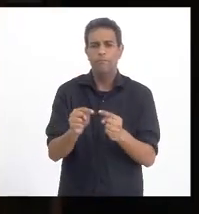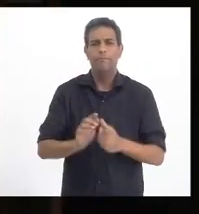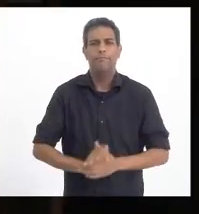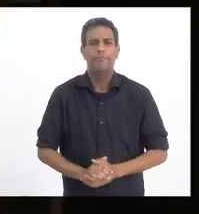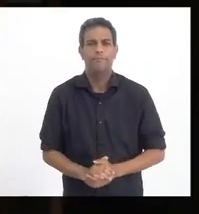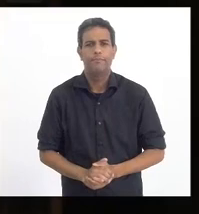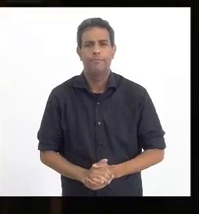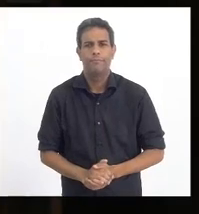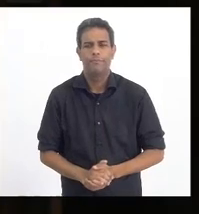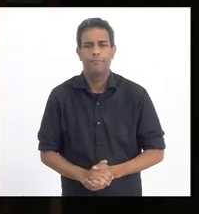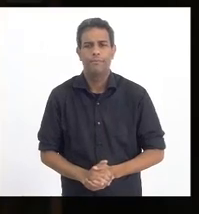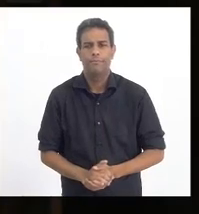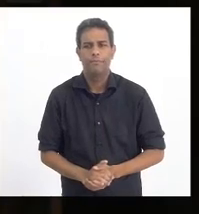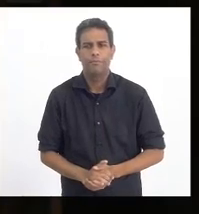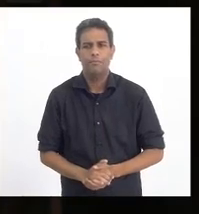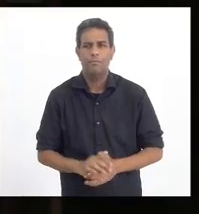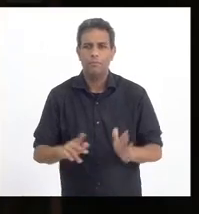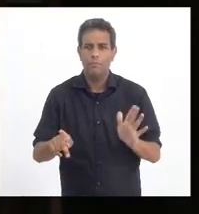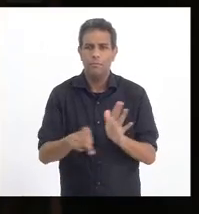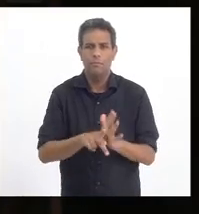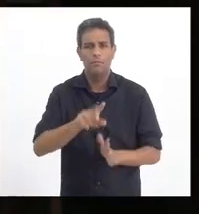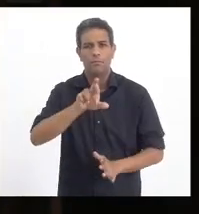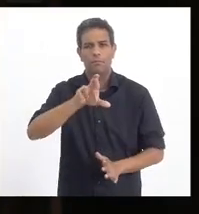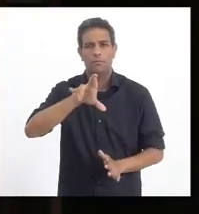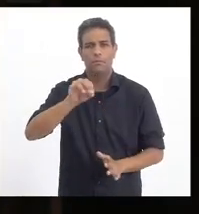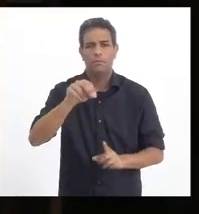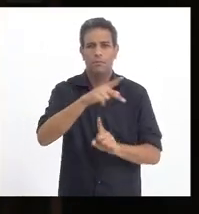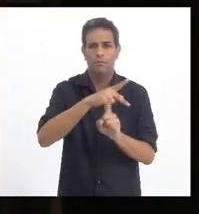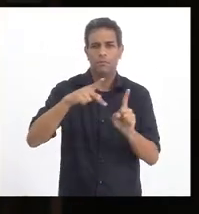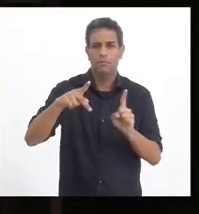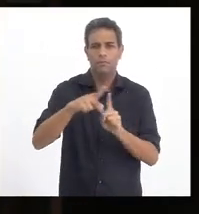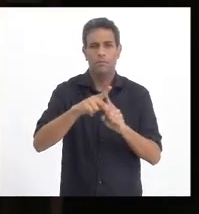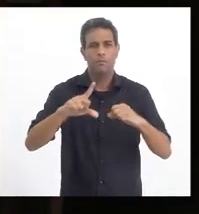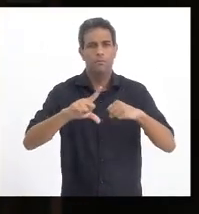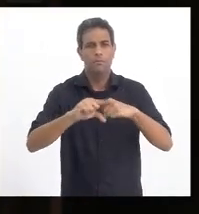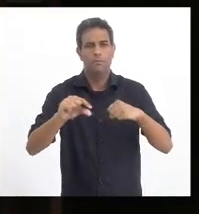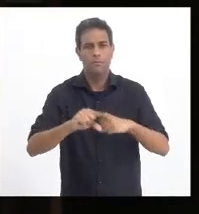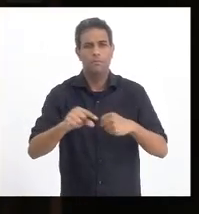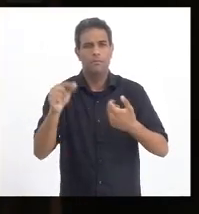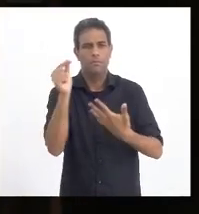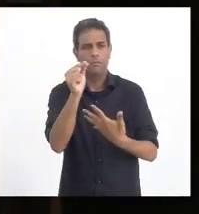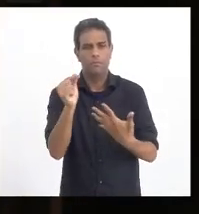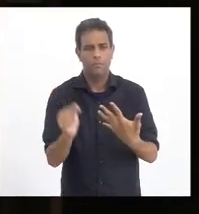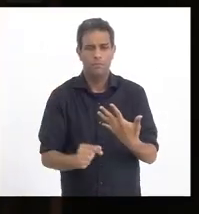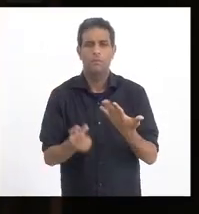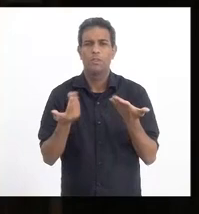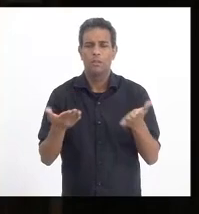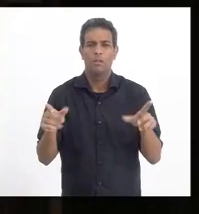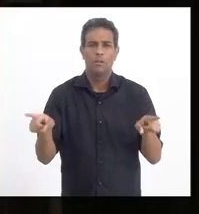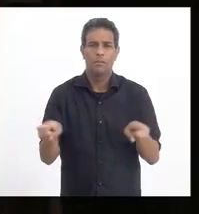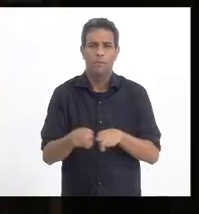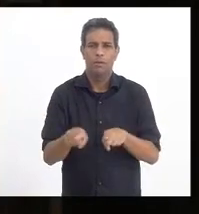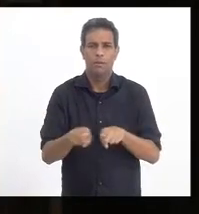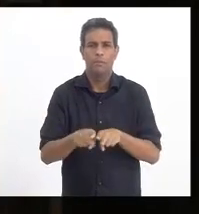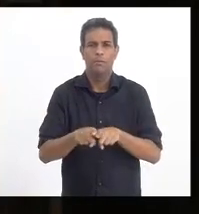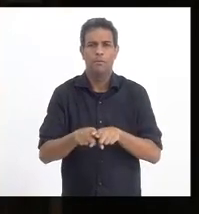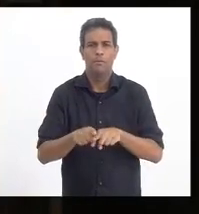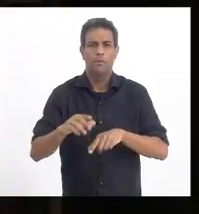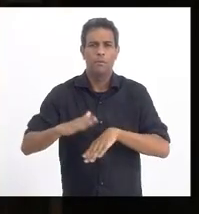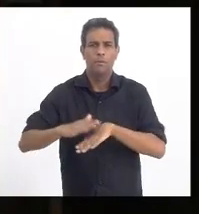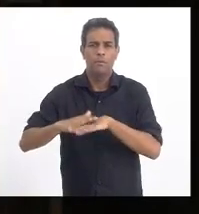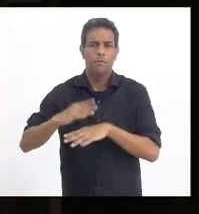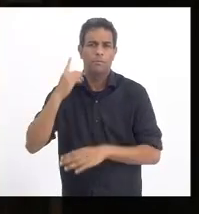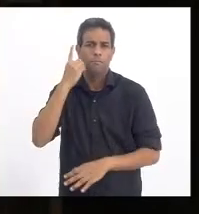construído com o rio previdência esses artigos aqui da gestão do Rio previdência Eles vieram com o Doutor